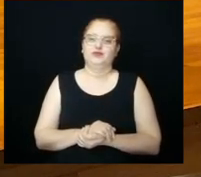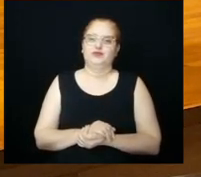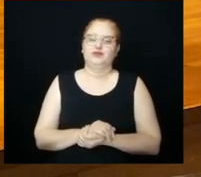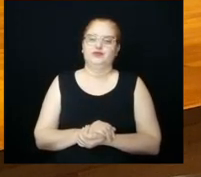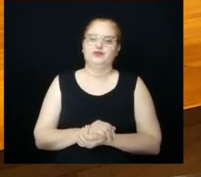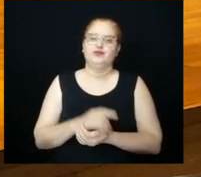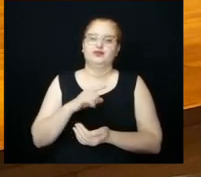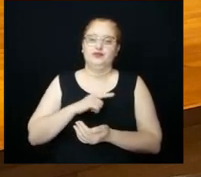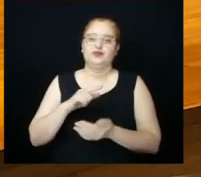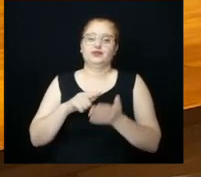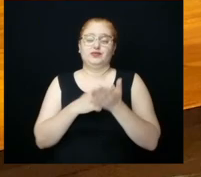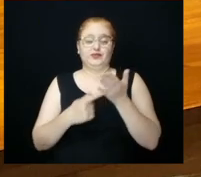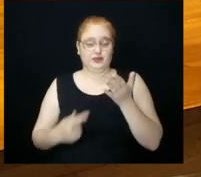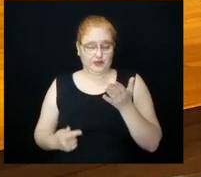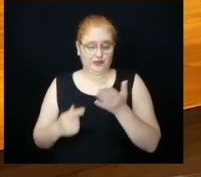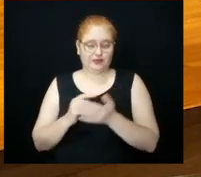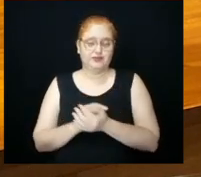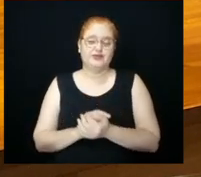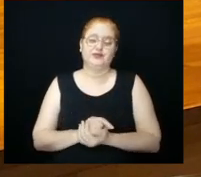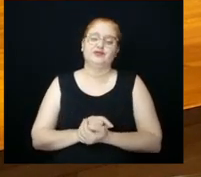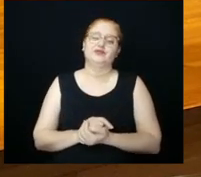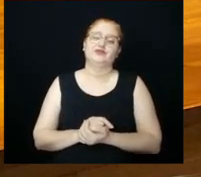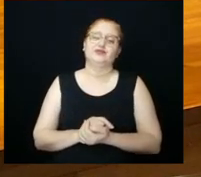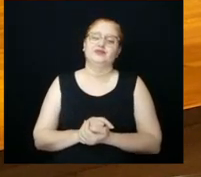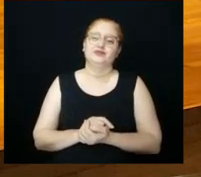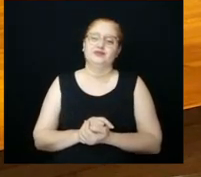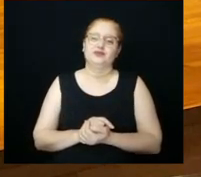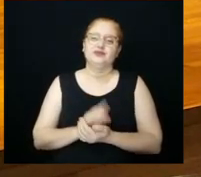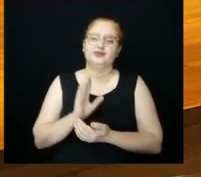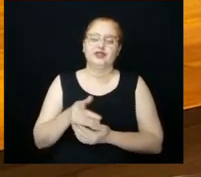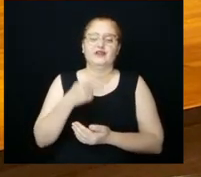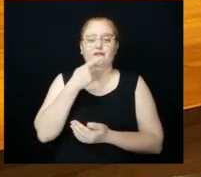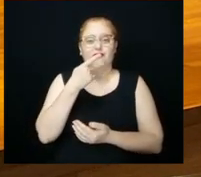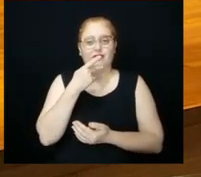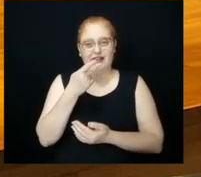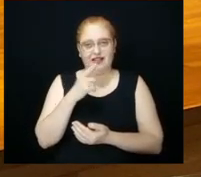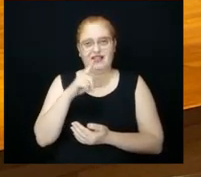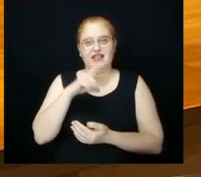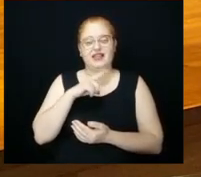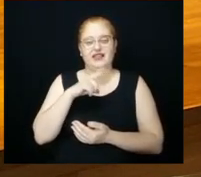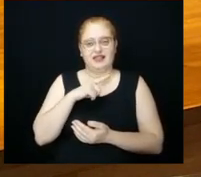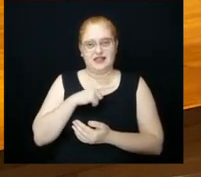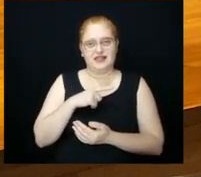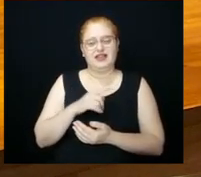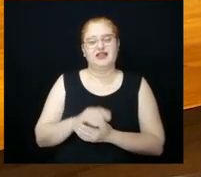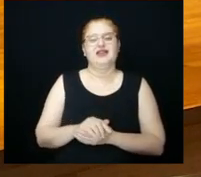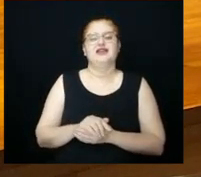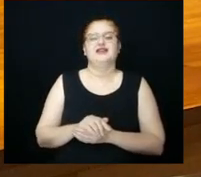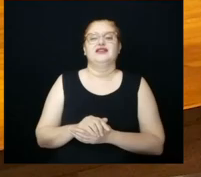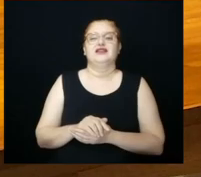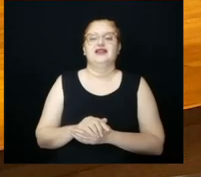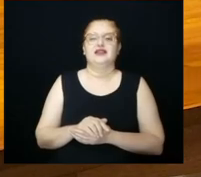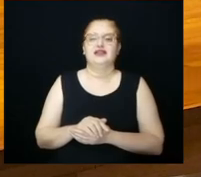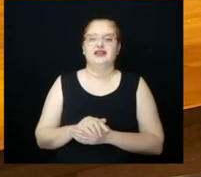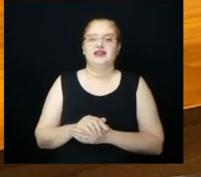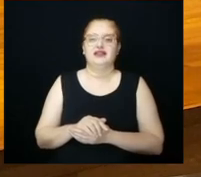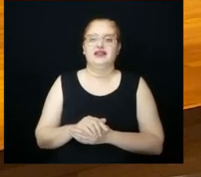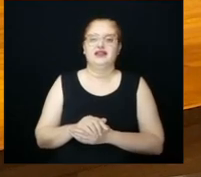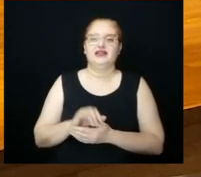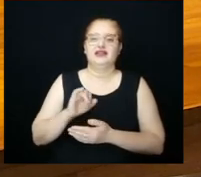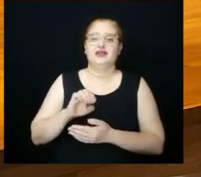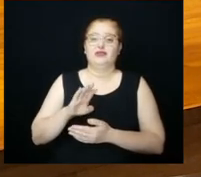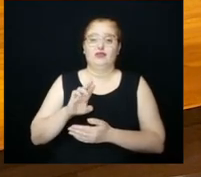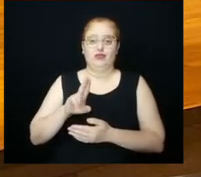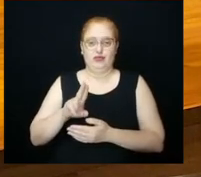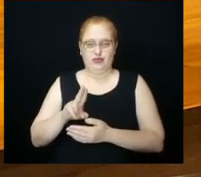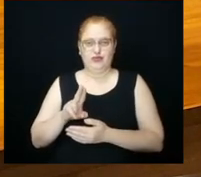A gente tem o glossário, né? Igbo, eu já falei, então, que é um dos maiores grupos étnicos chamado também de Ibo, né, que é